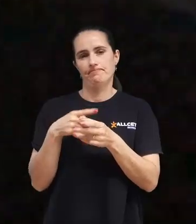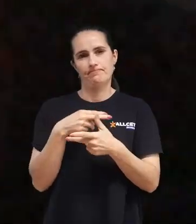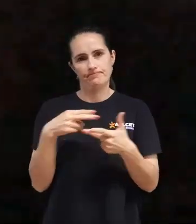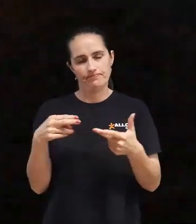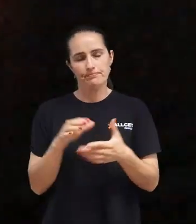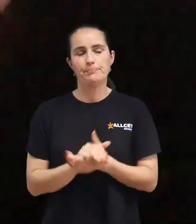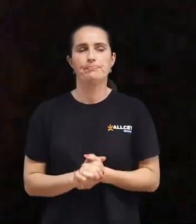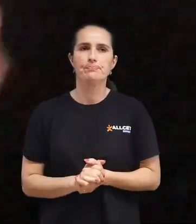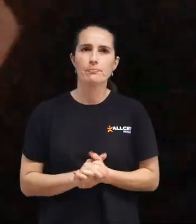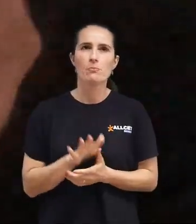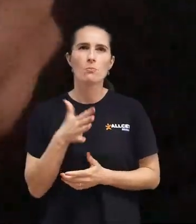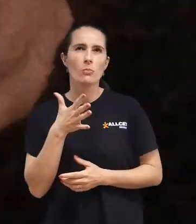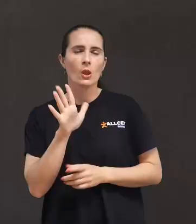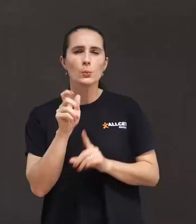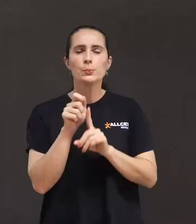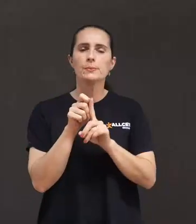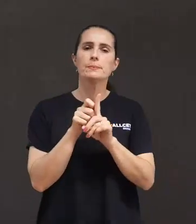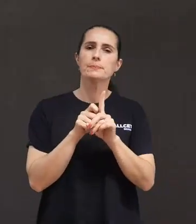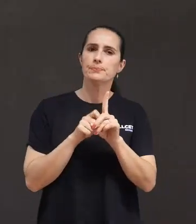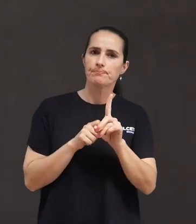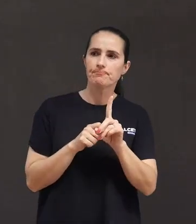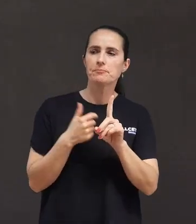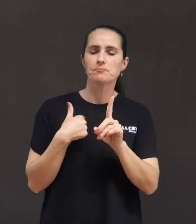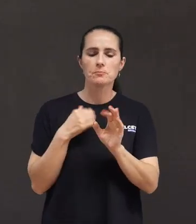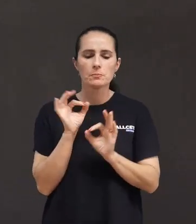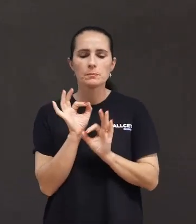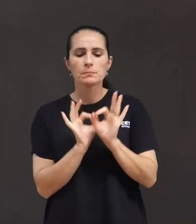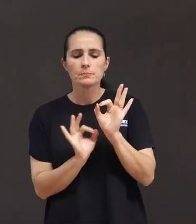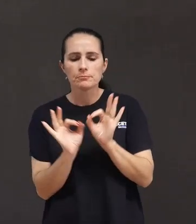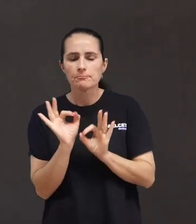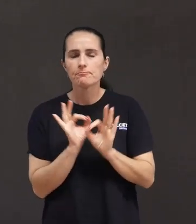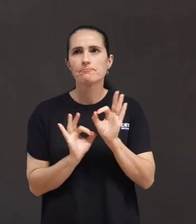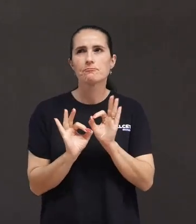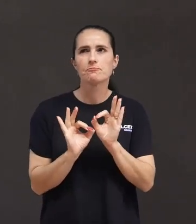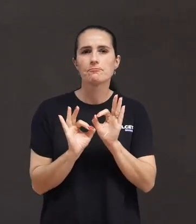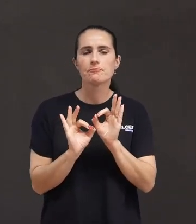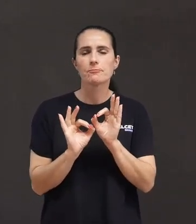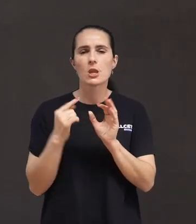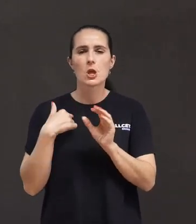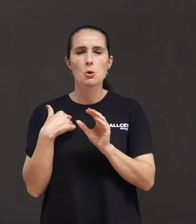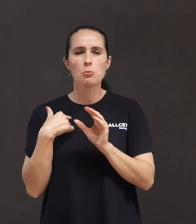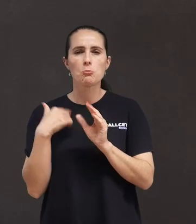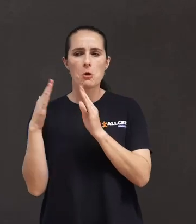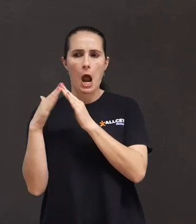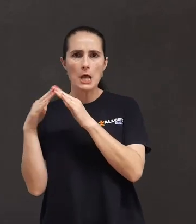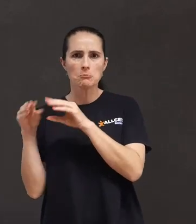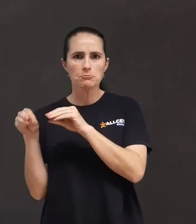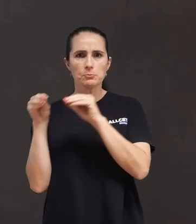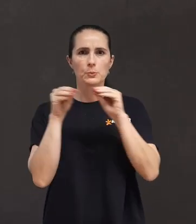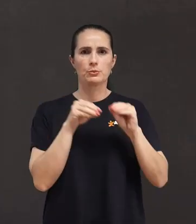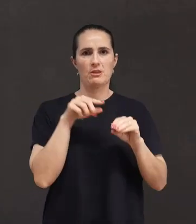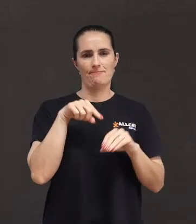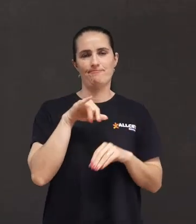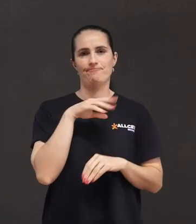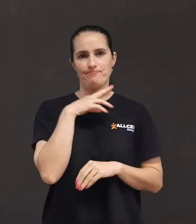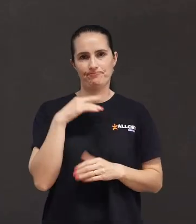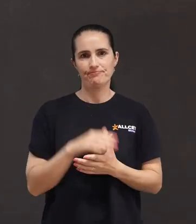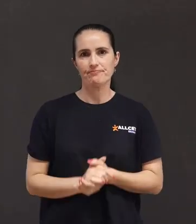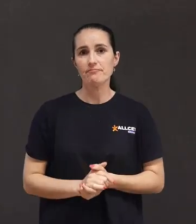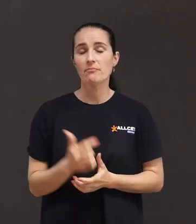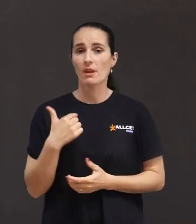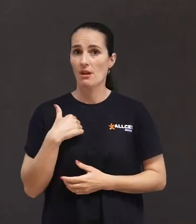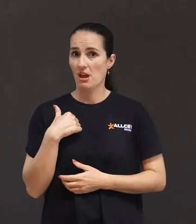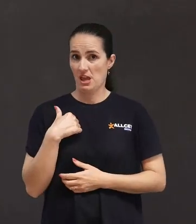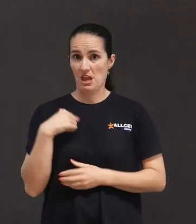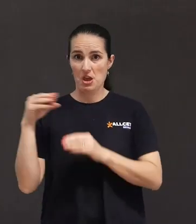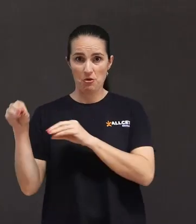um mês eu planejei tudo e eu vim para cá. Eu costumo falar que eu vim sem lenço,